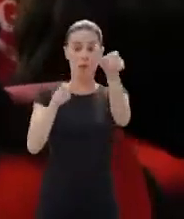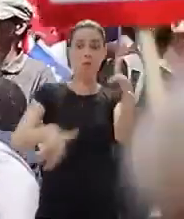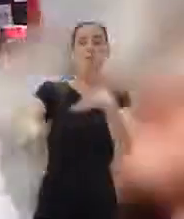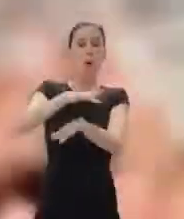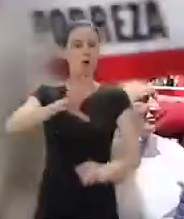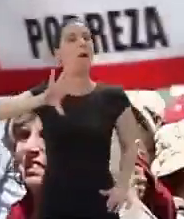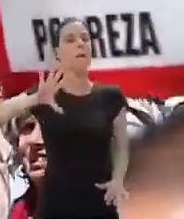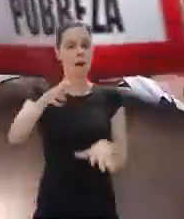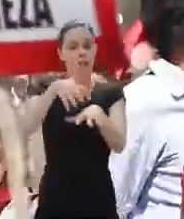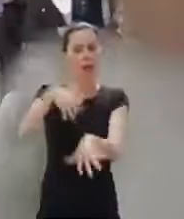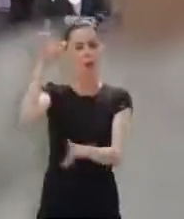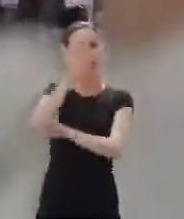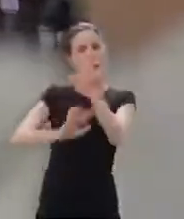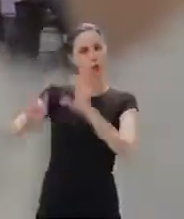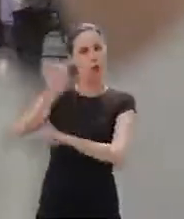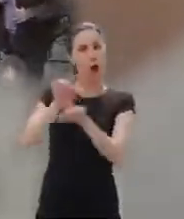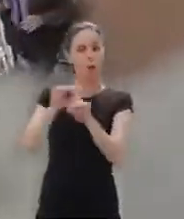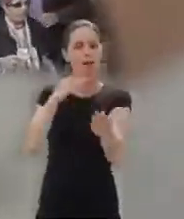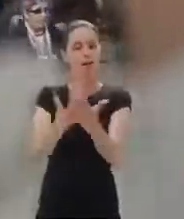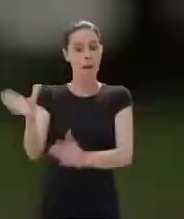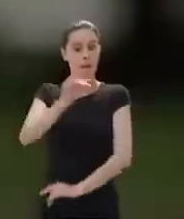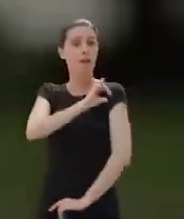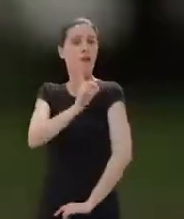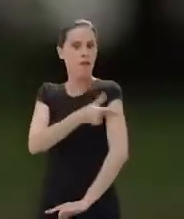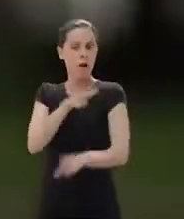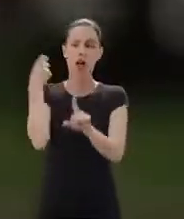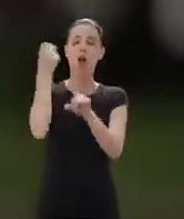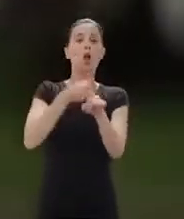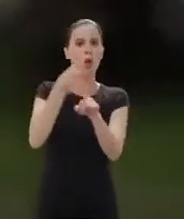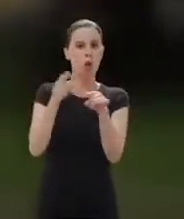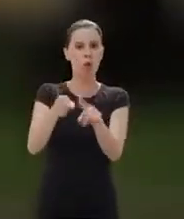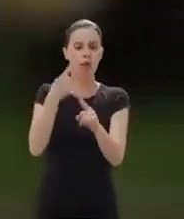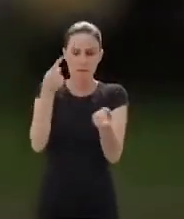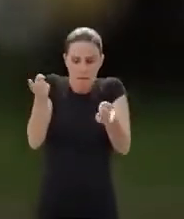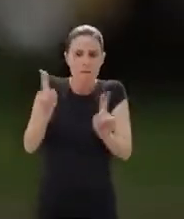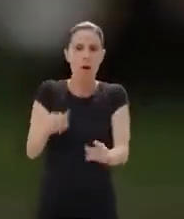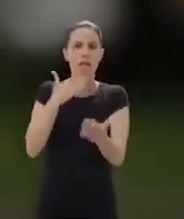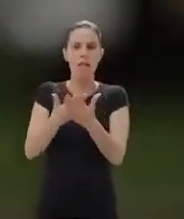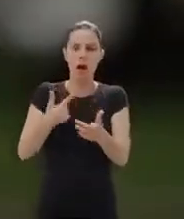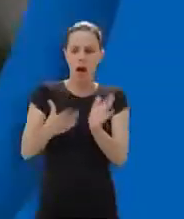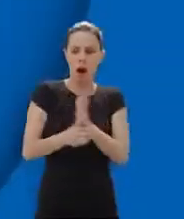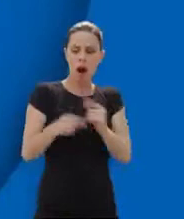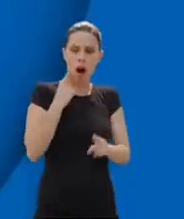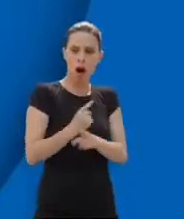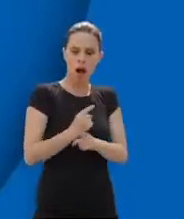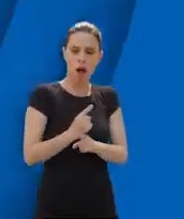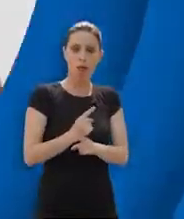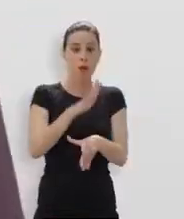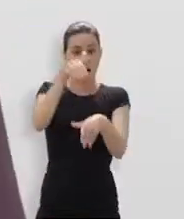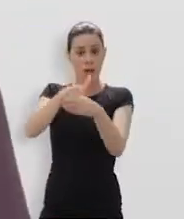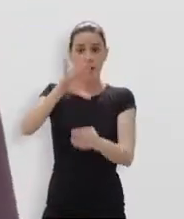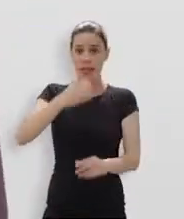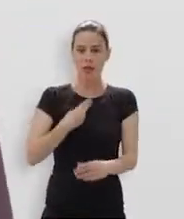a defesa do povo e do país no conector pelo dar mais força à luta pela revolução do que os foi o vaso